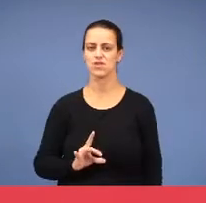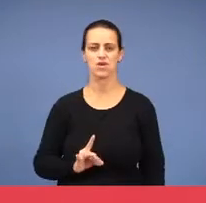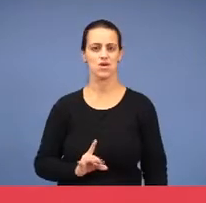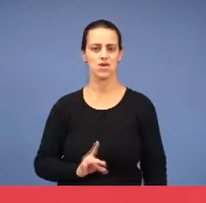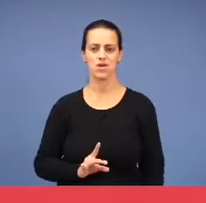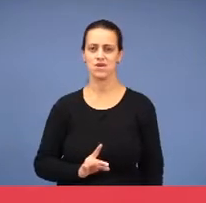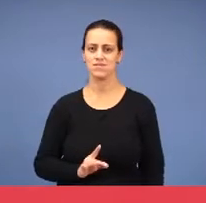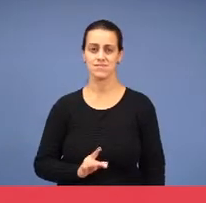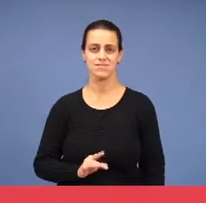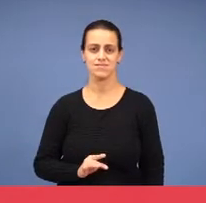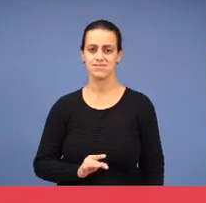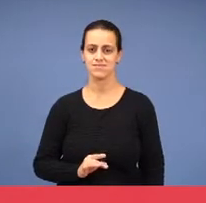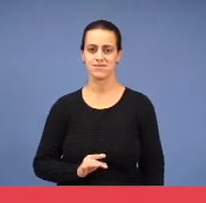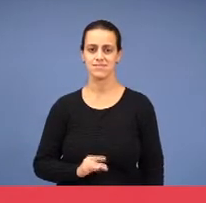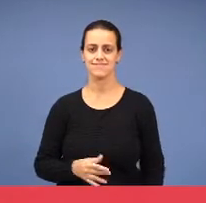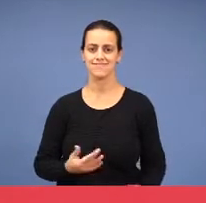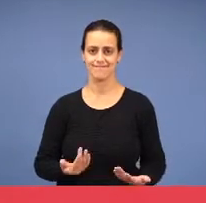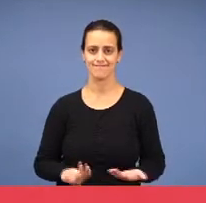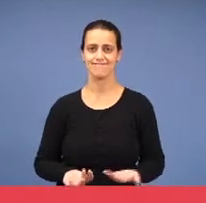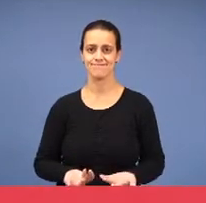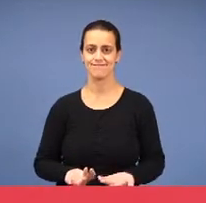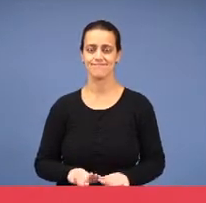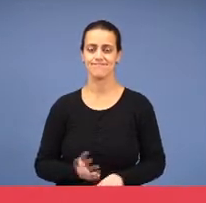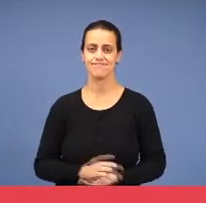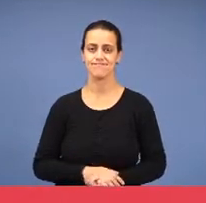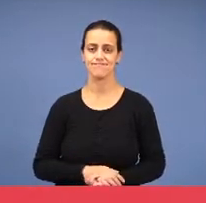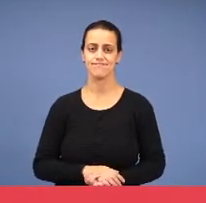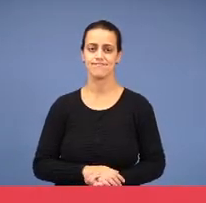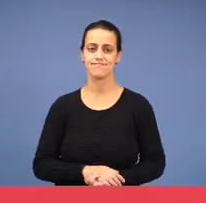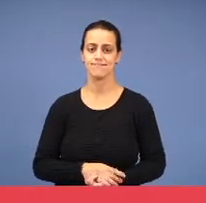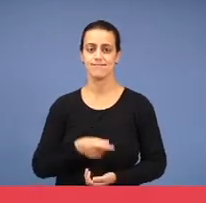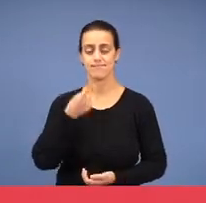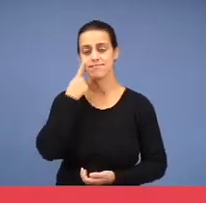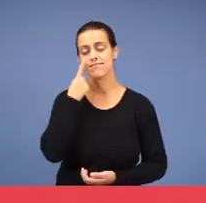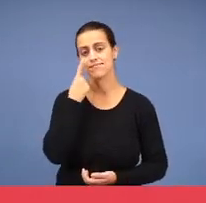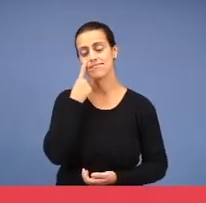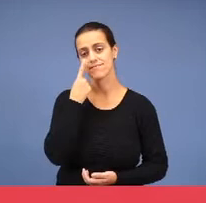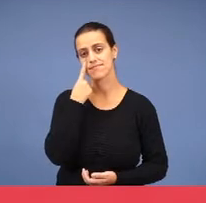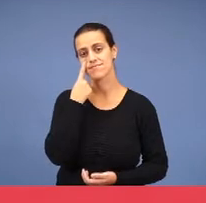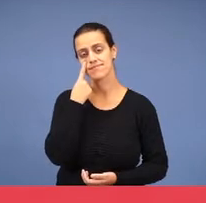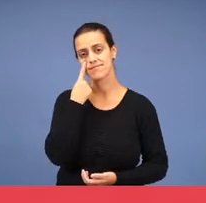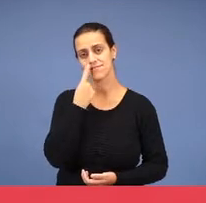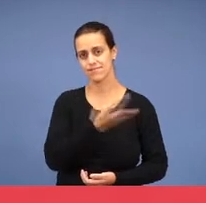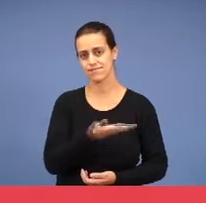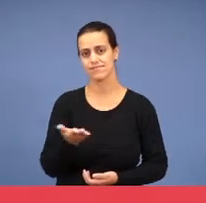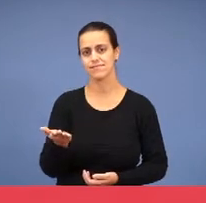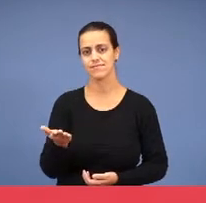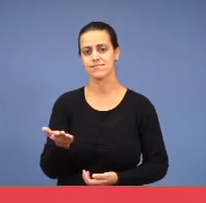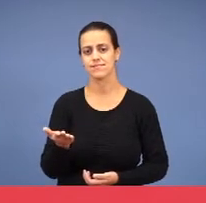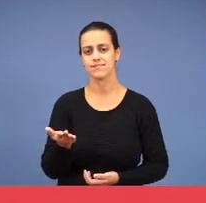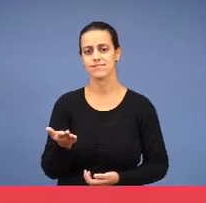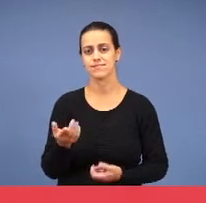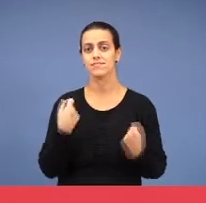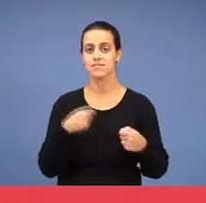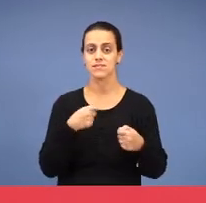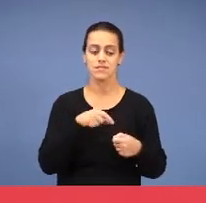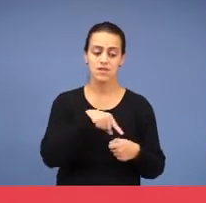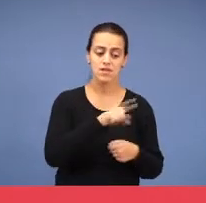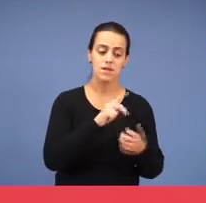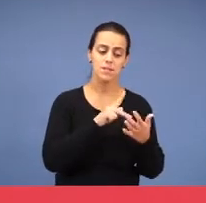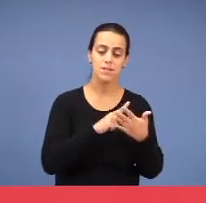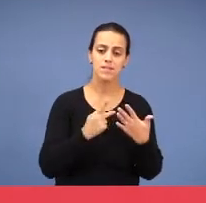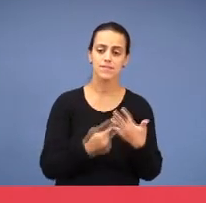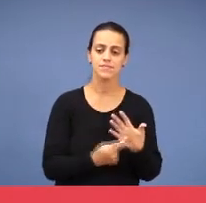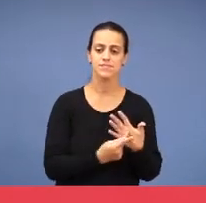fazer ninho para tirar e matar os frutos. Então vejam, os irmãos, aqui, vai na parábola, você vai buscar na